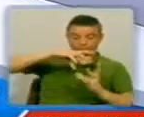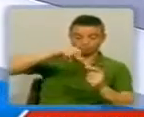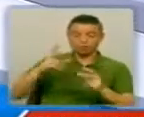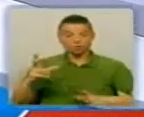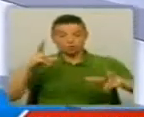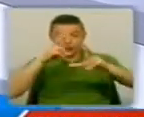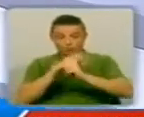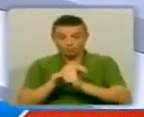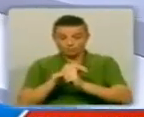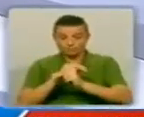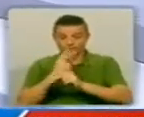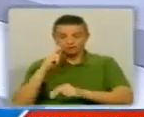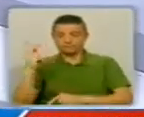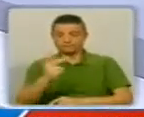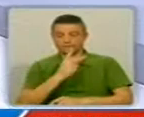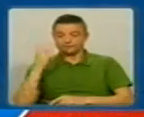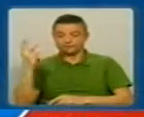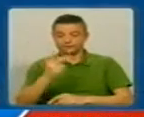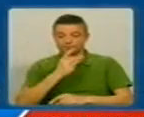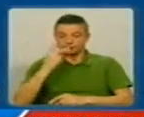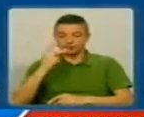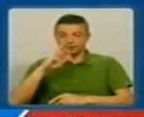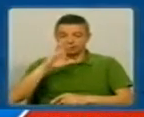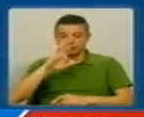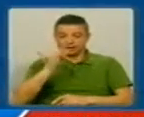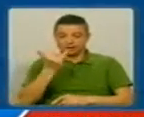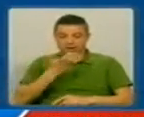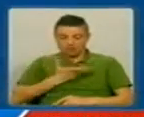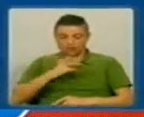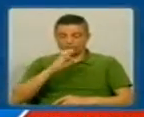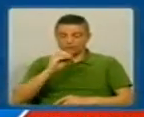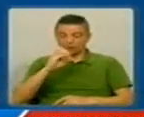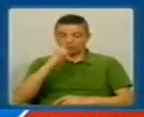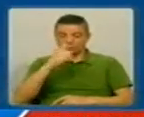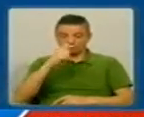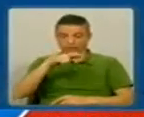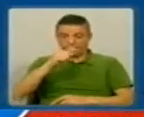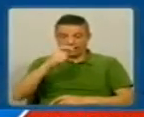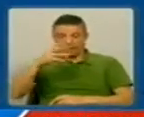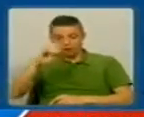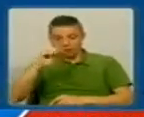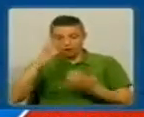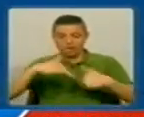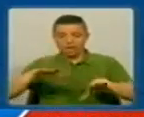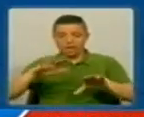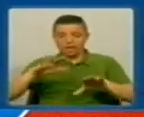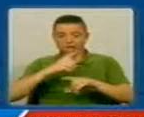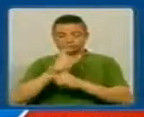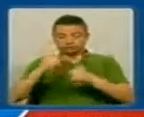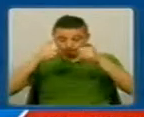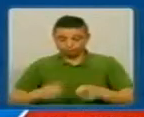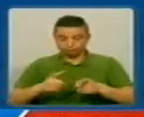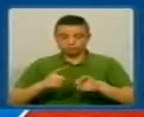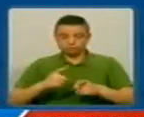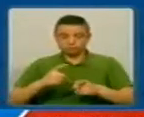vida. E então, esse toque do hidrogênio, essa chegada do hidrogênio à superfície da anã branca, faz uma espécie de uma ignição. Imagina o